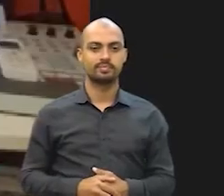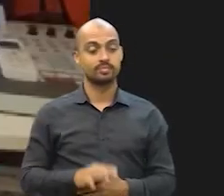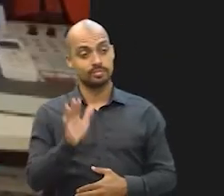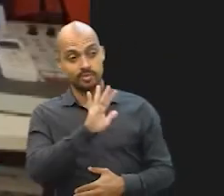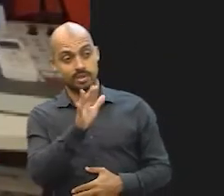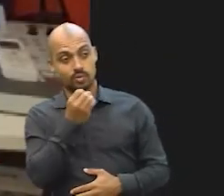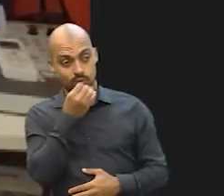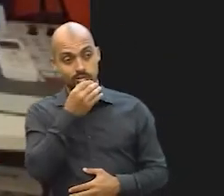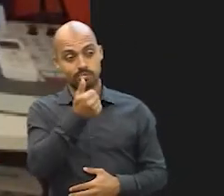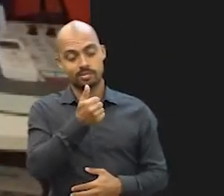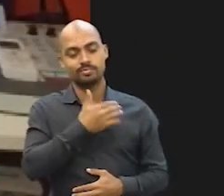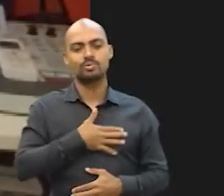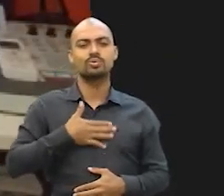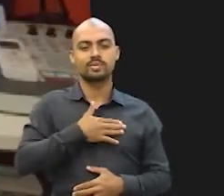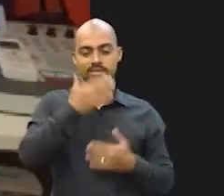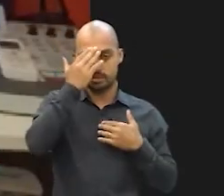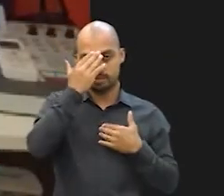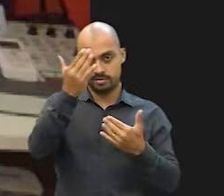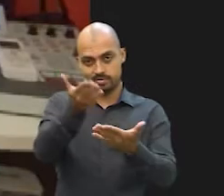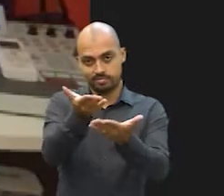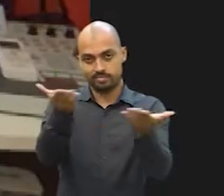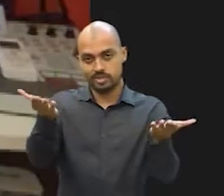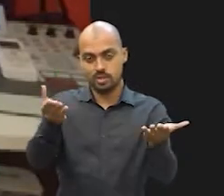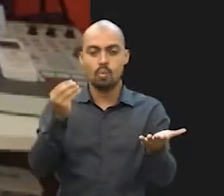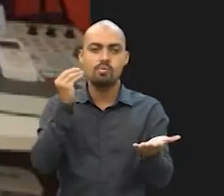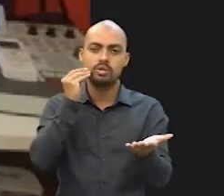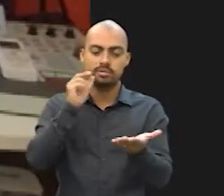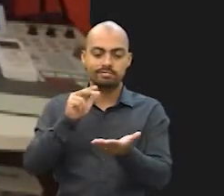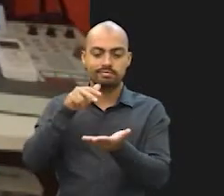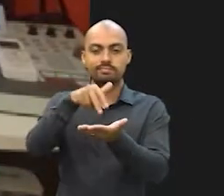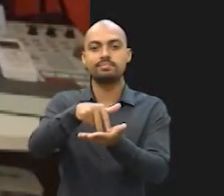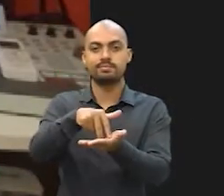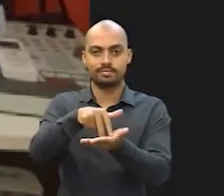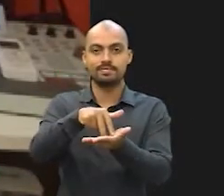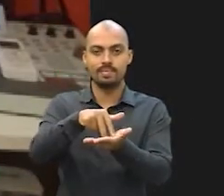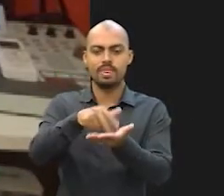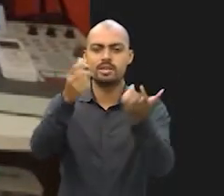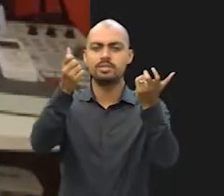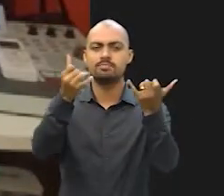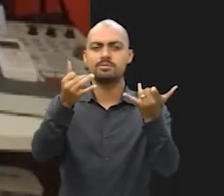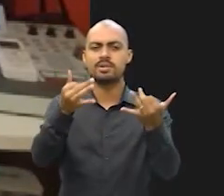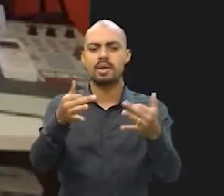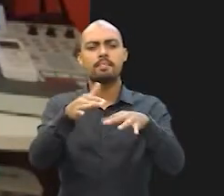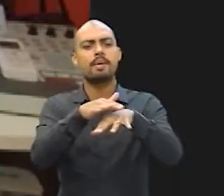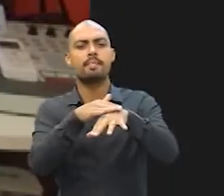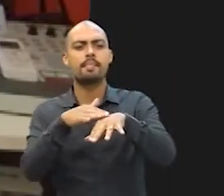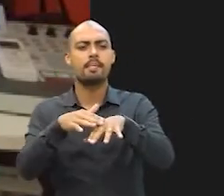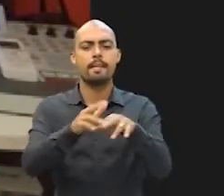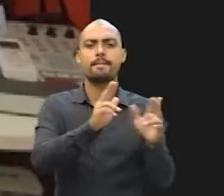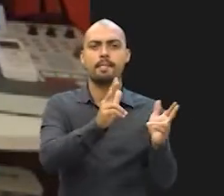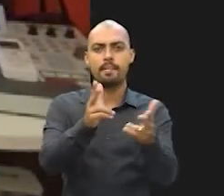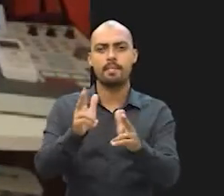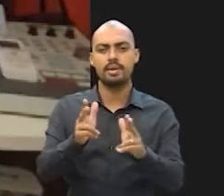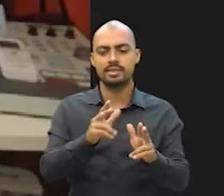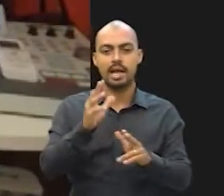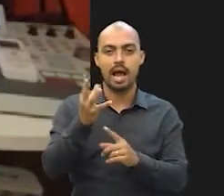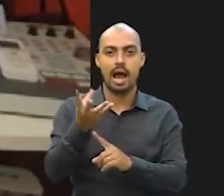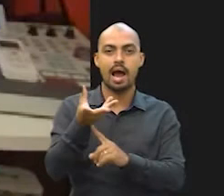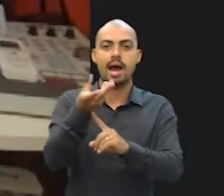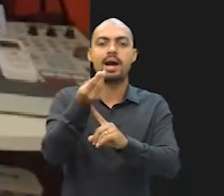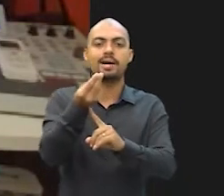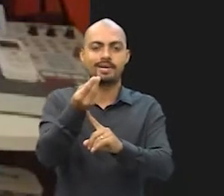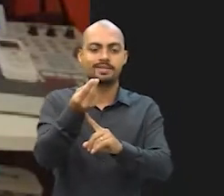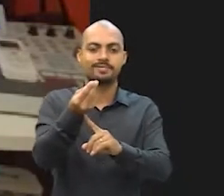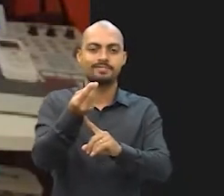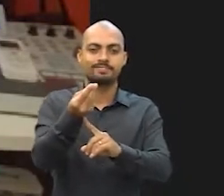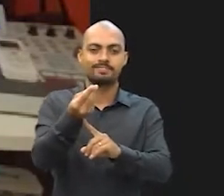Tudo bem. Eu gostaria de agradecer também aí pela oportunidade de estar aqui falando com vocês, de estar falando um pouco de arte